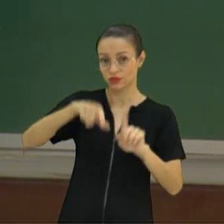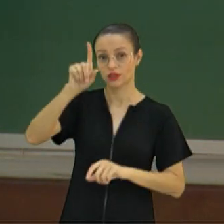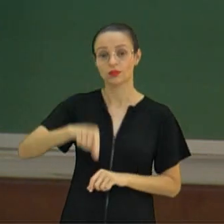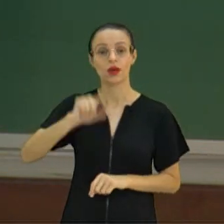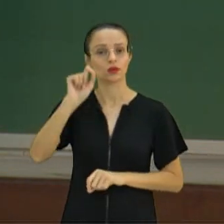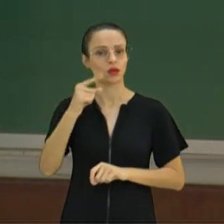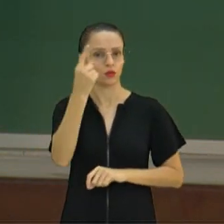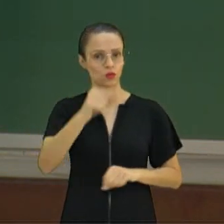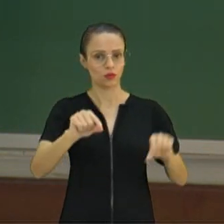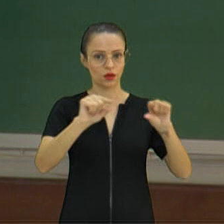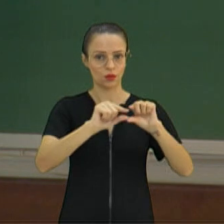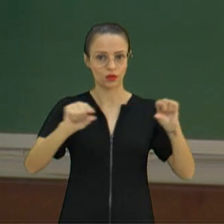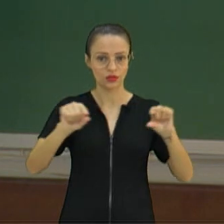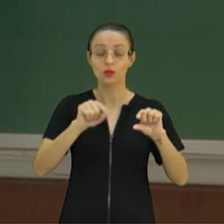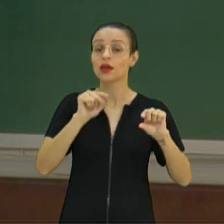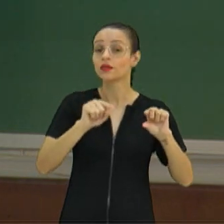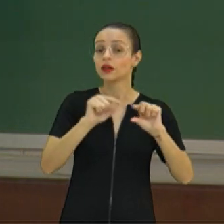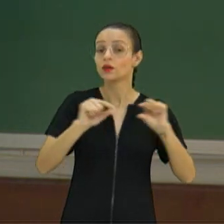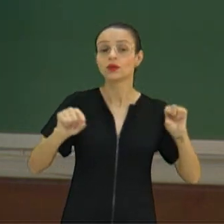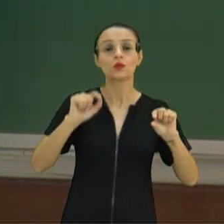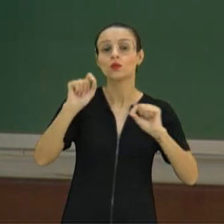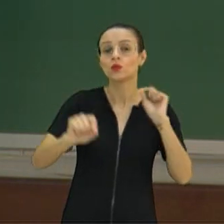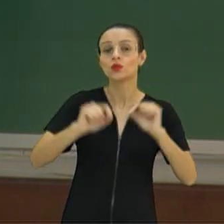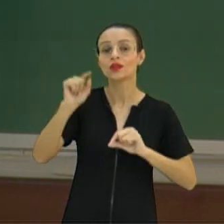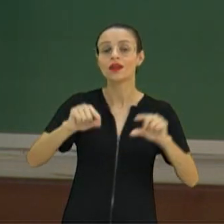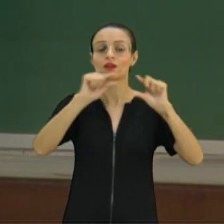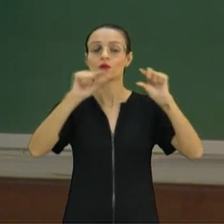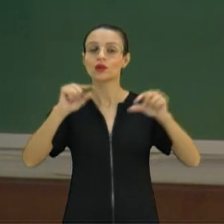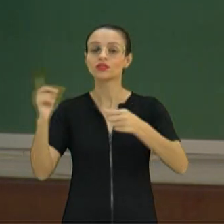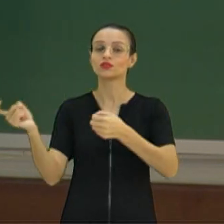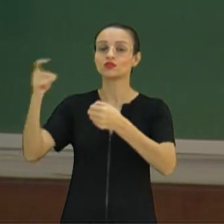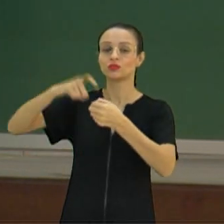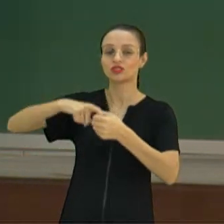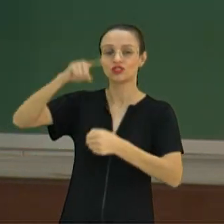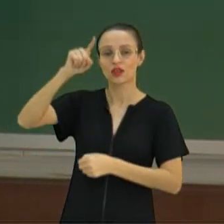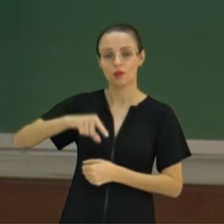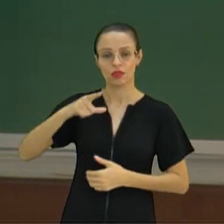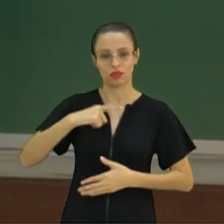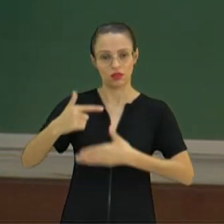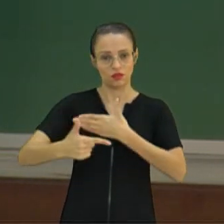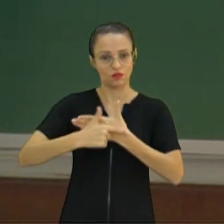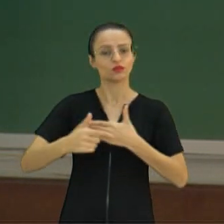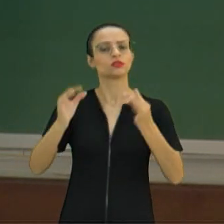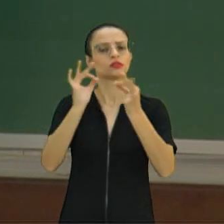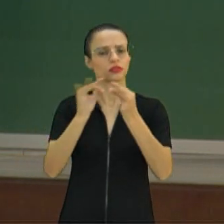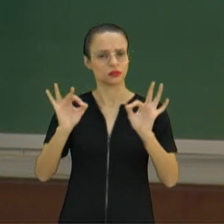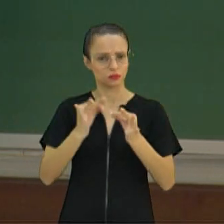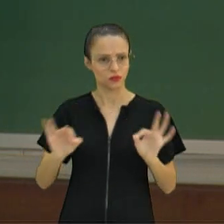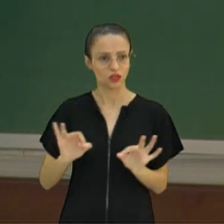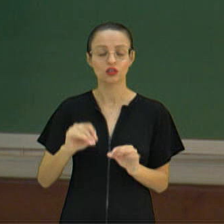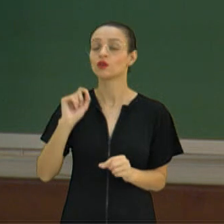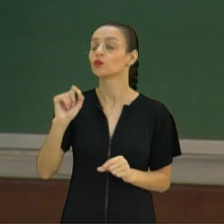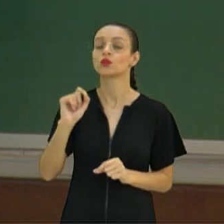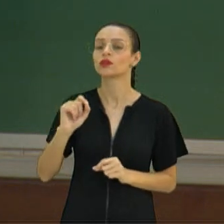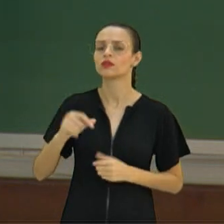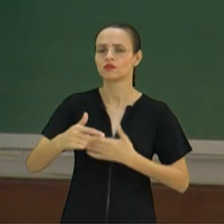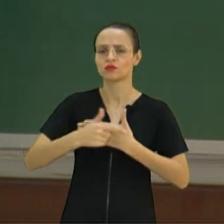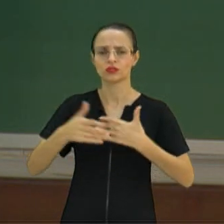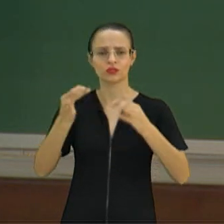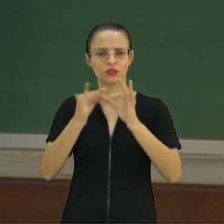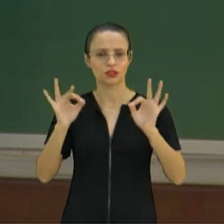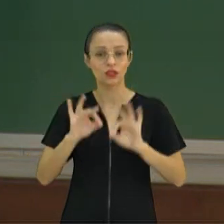uma oração. Essa oração ela é subordinada, ela exerce uma função sintática, a função sintática